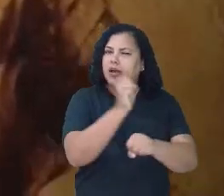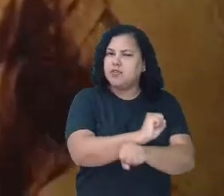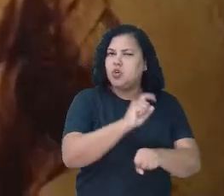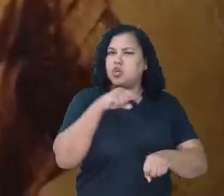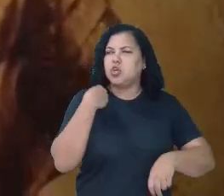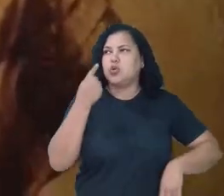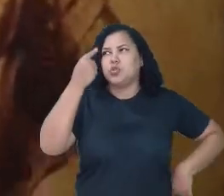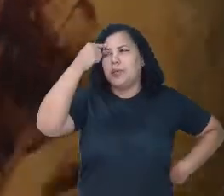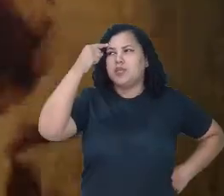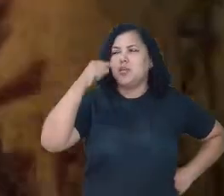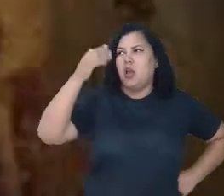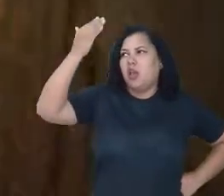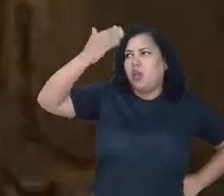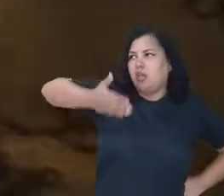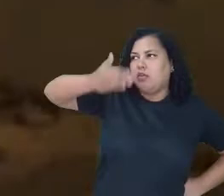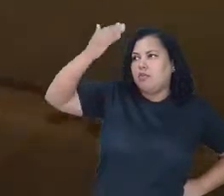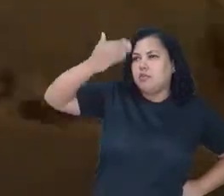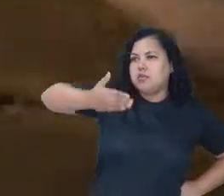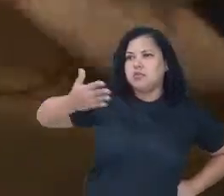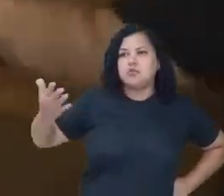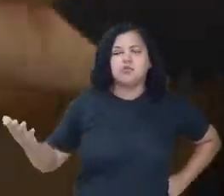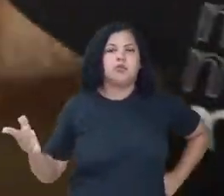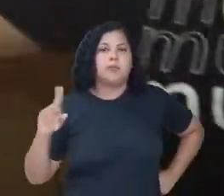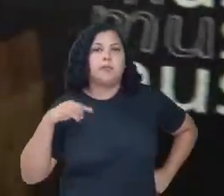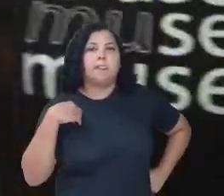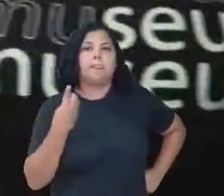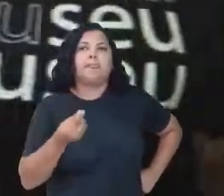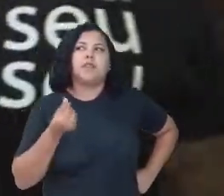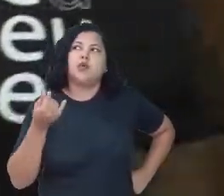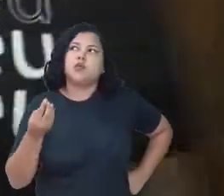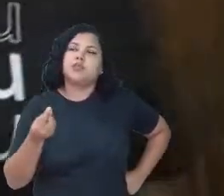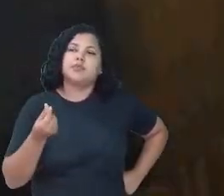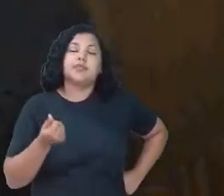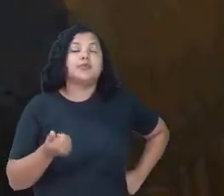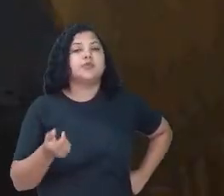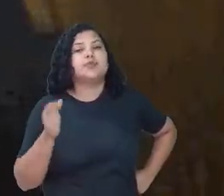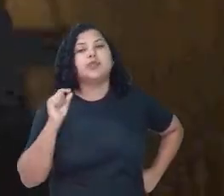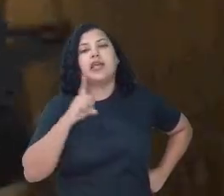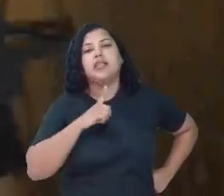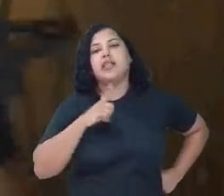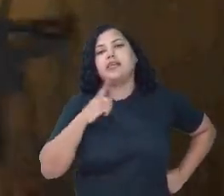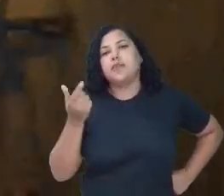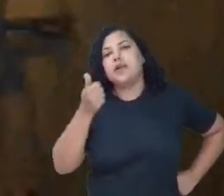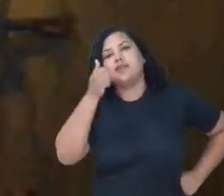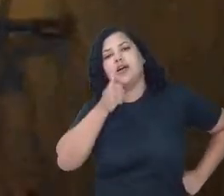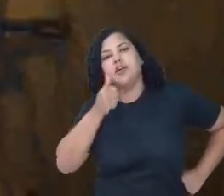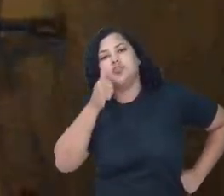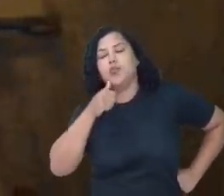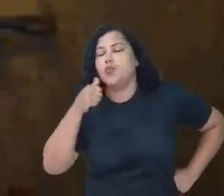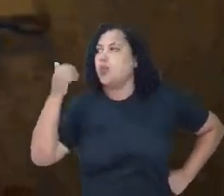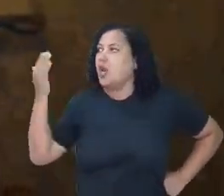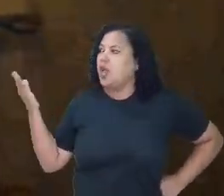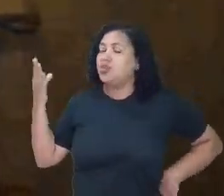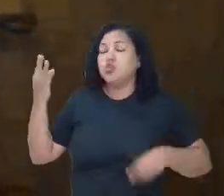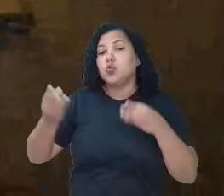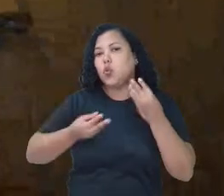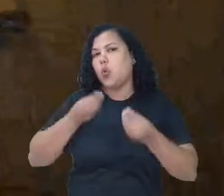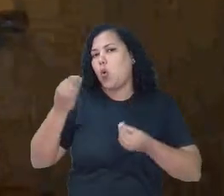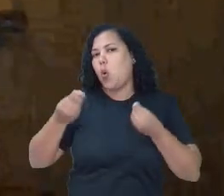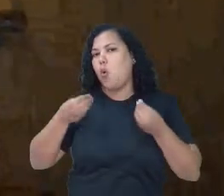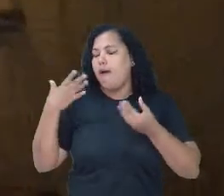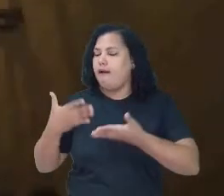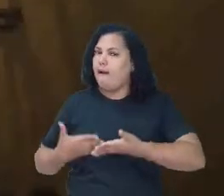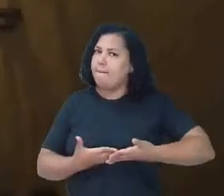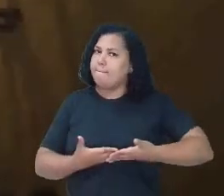de se invisibilidade, perdendo, né? E a gente tem na vida dessas a questão pessoas. Dessas mulheres, de como se dá essa